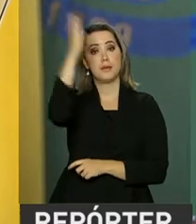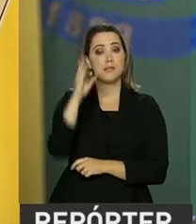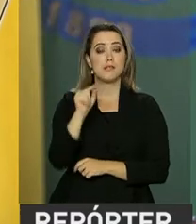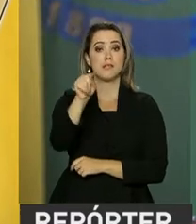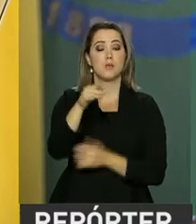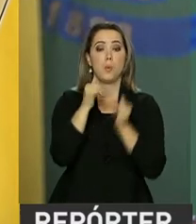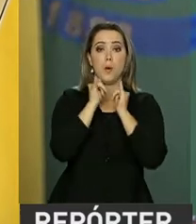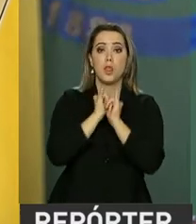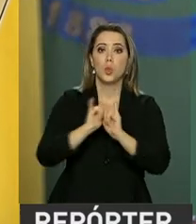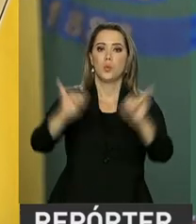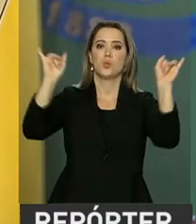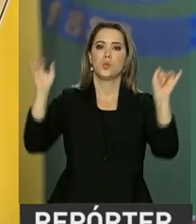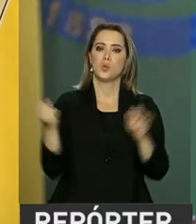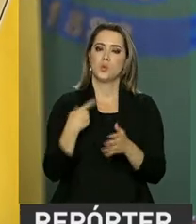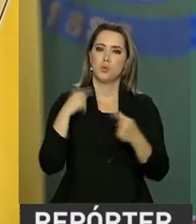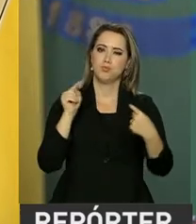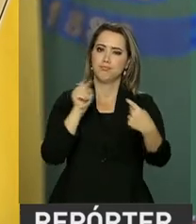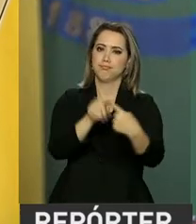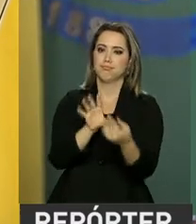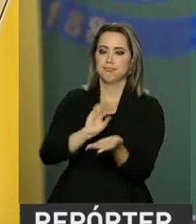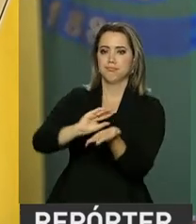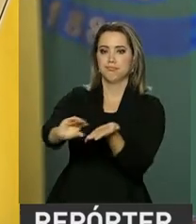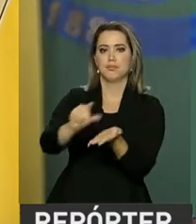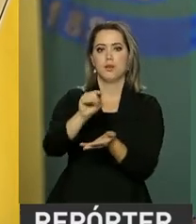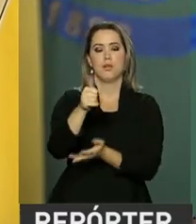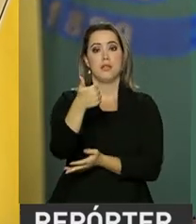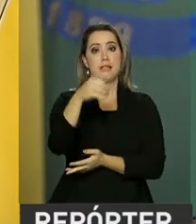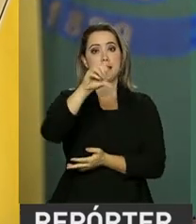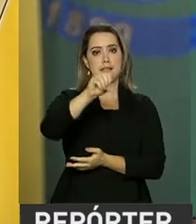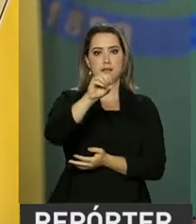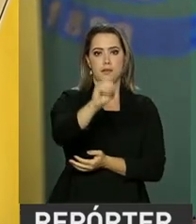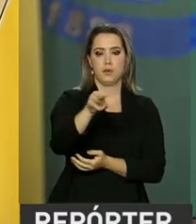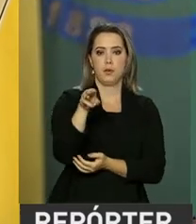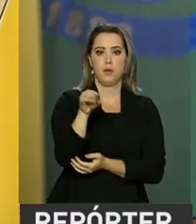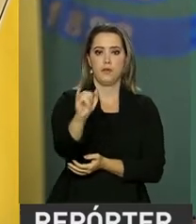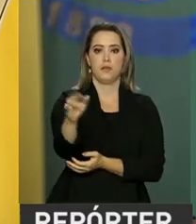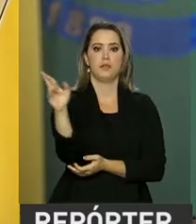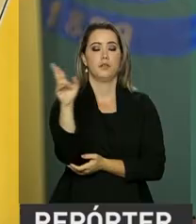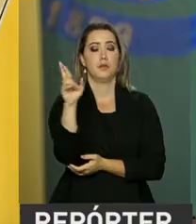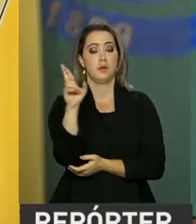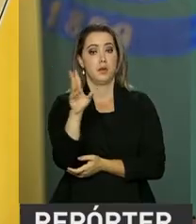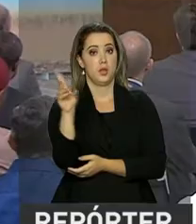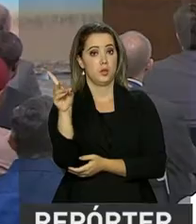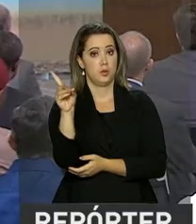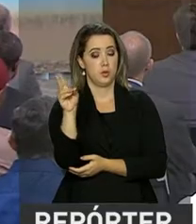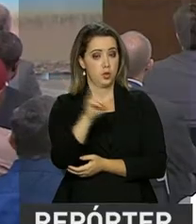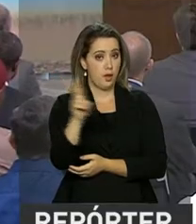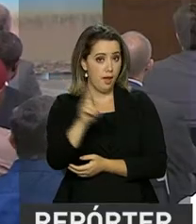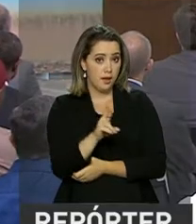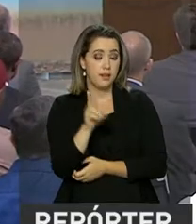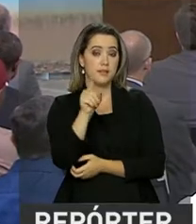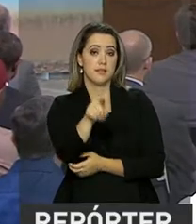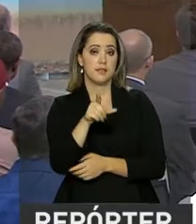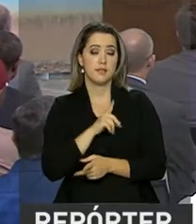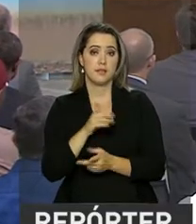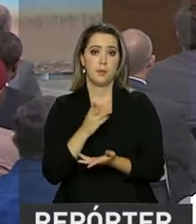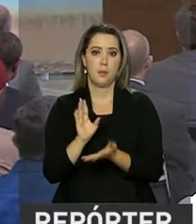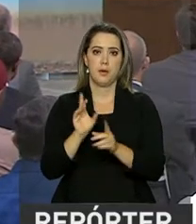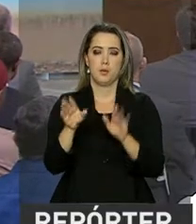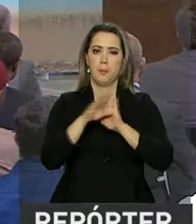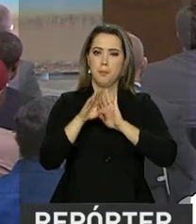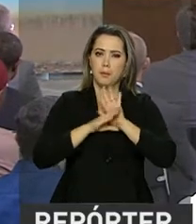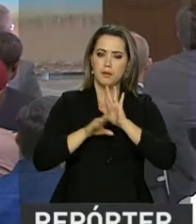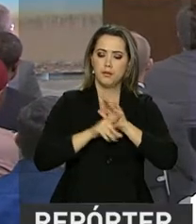anunciou a destinação de 190 bilhões e 250 milhões de reais para o plano agrícola